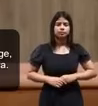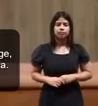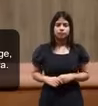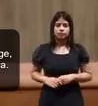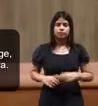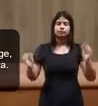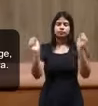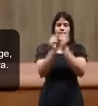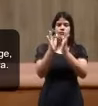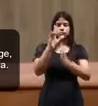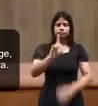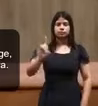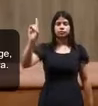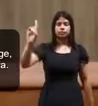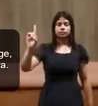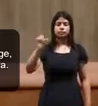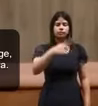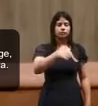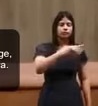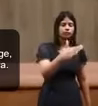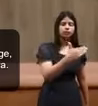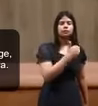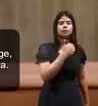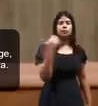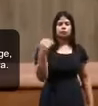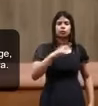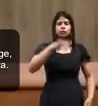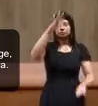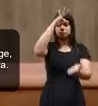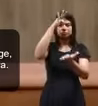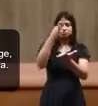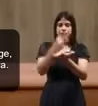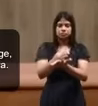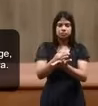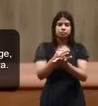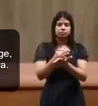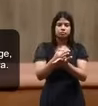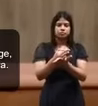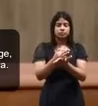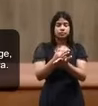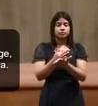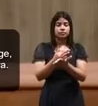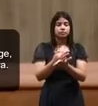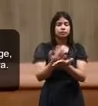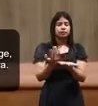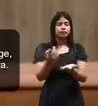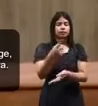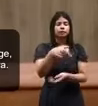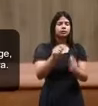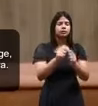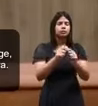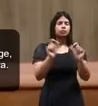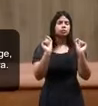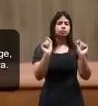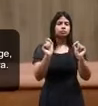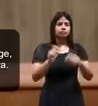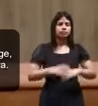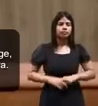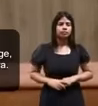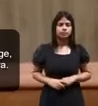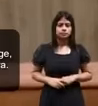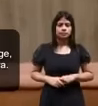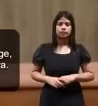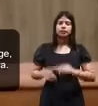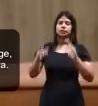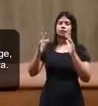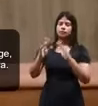Eita, glória. Morreram na fé. Sem o quê? Ter recebido as promessas. Mas o que é que eles faziam? Mas vendo-as de longe. O